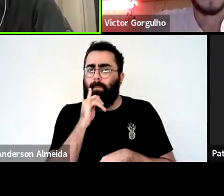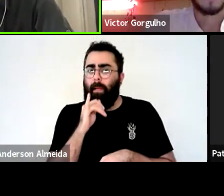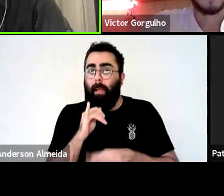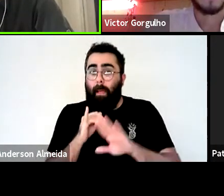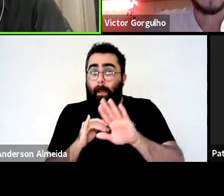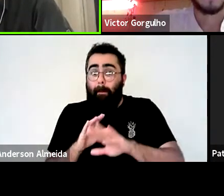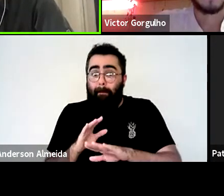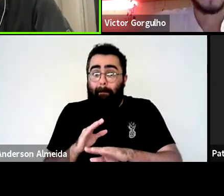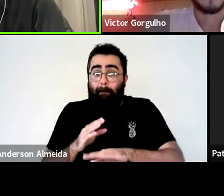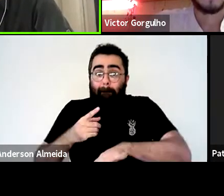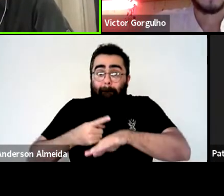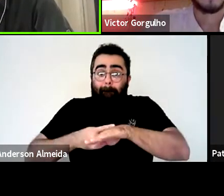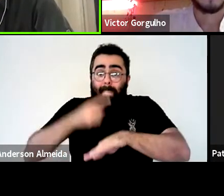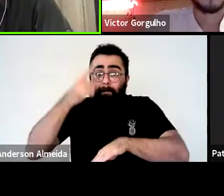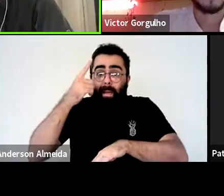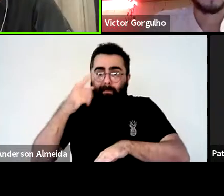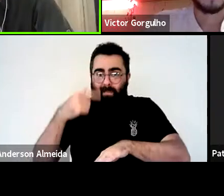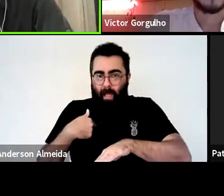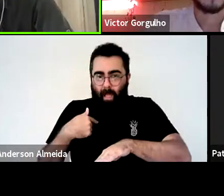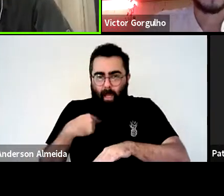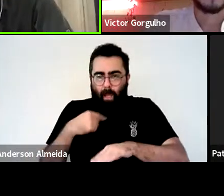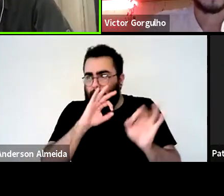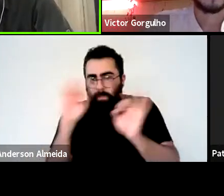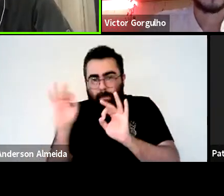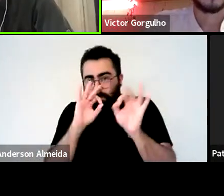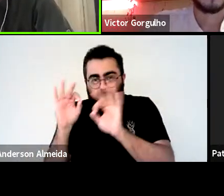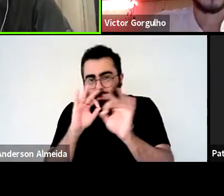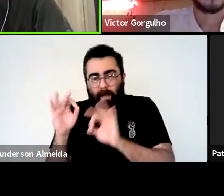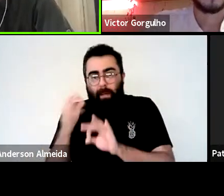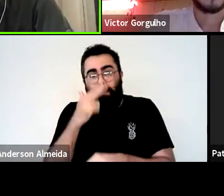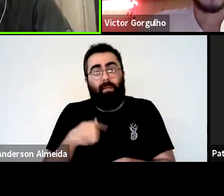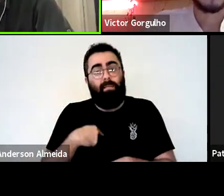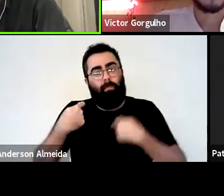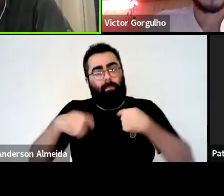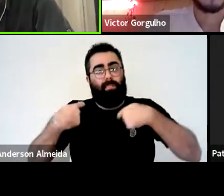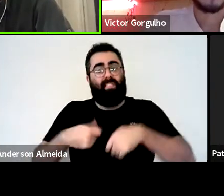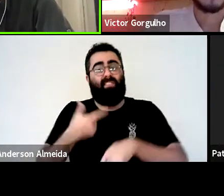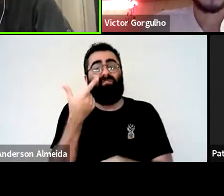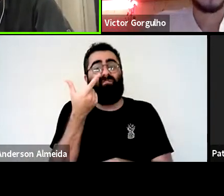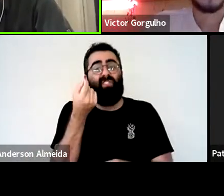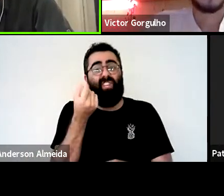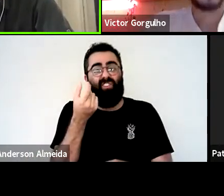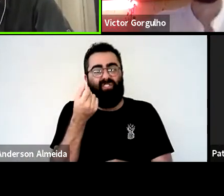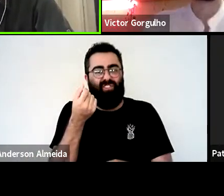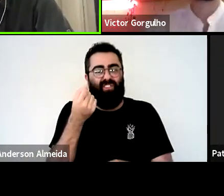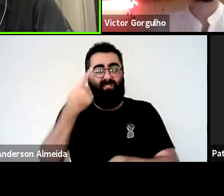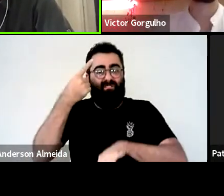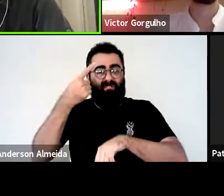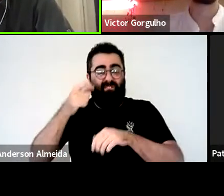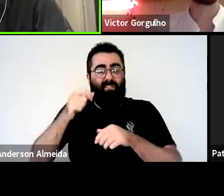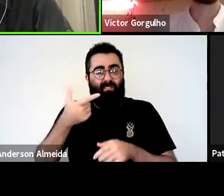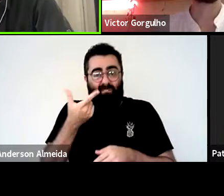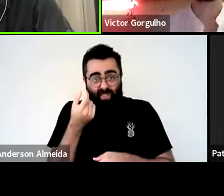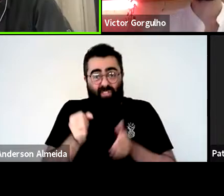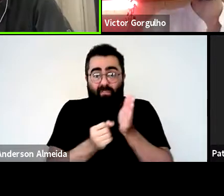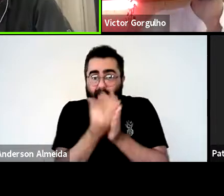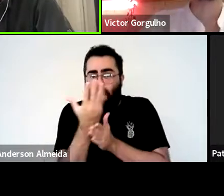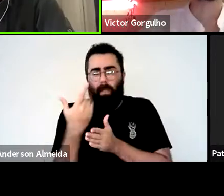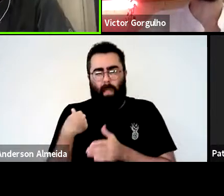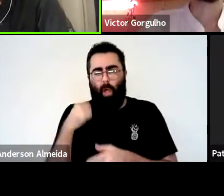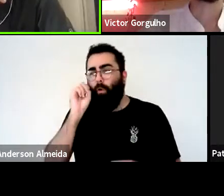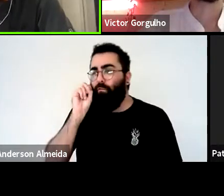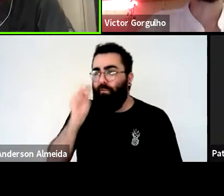pelo menos 20 vezes para ver uma coisa pela primeira vez, ou 100 vezes para ver uma coisa pela primeira